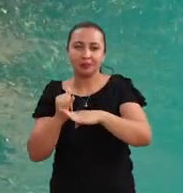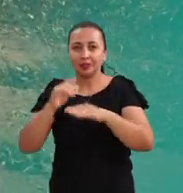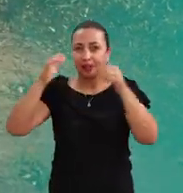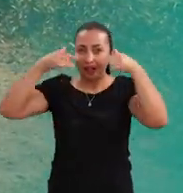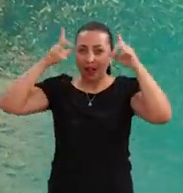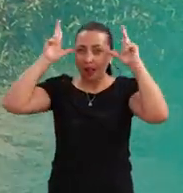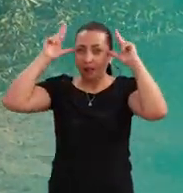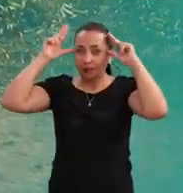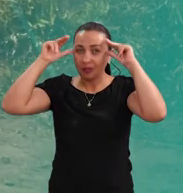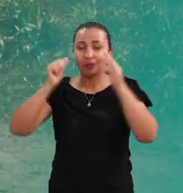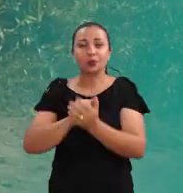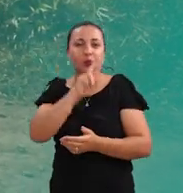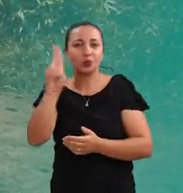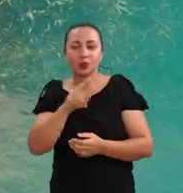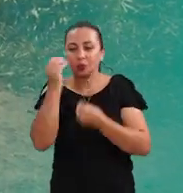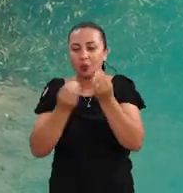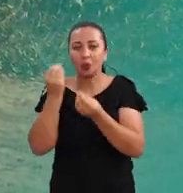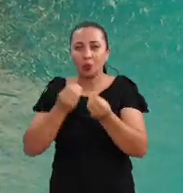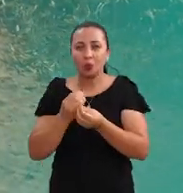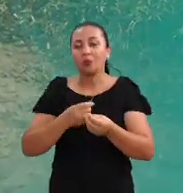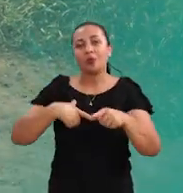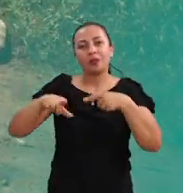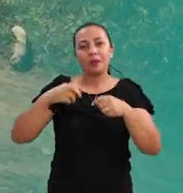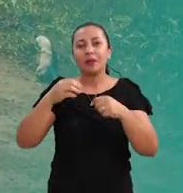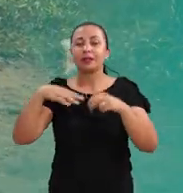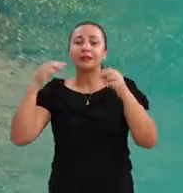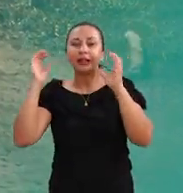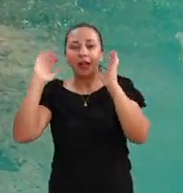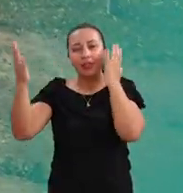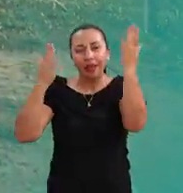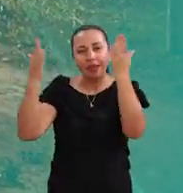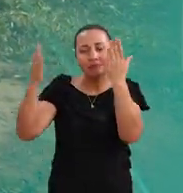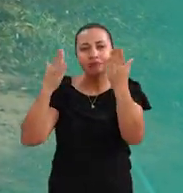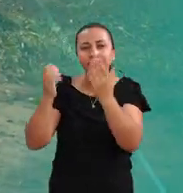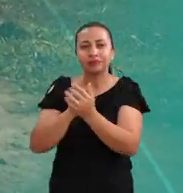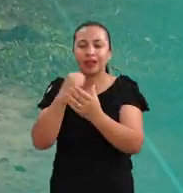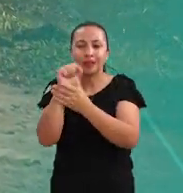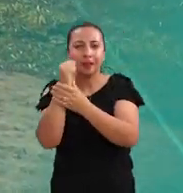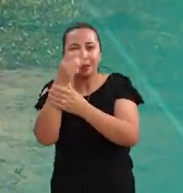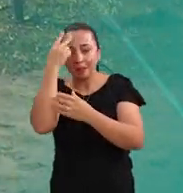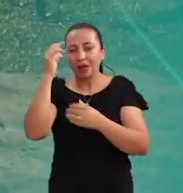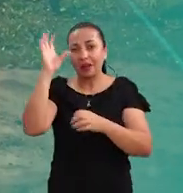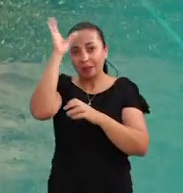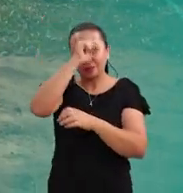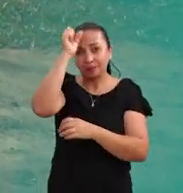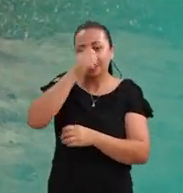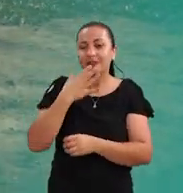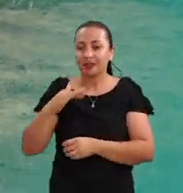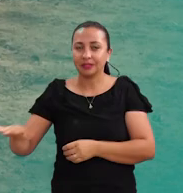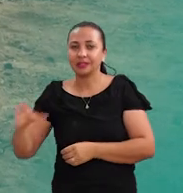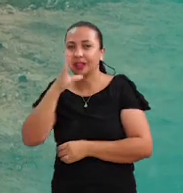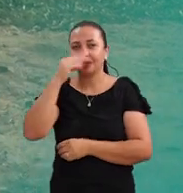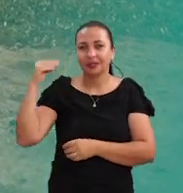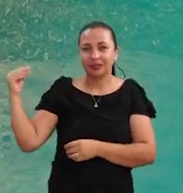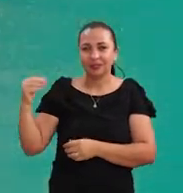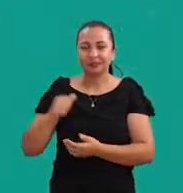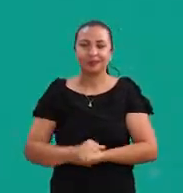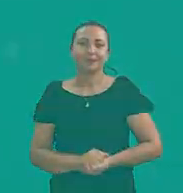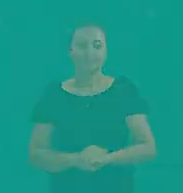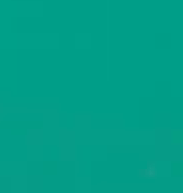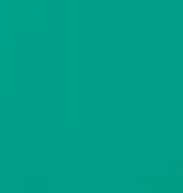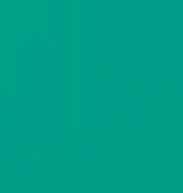Itapetinga, cavalos estão sendo utilizados como ferramenta terapêutica no desenvolvimento do aprendizado de crianças e